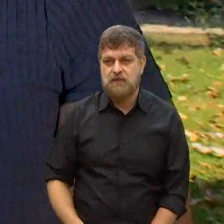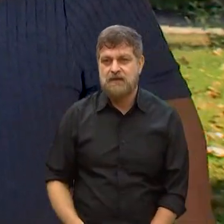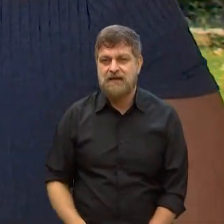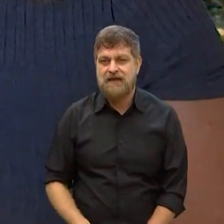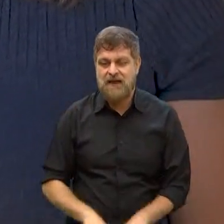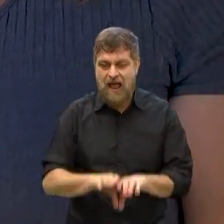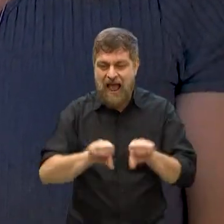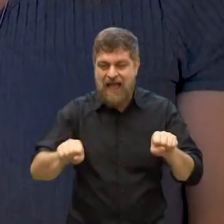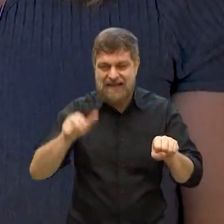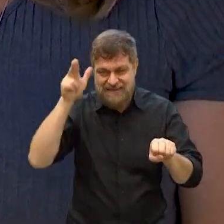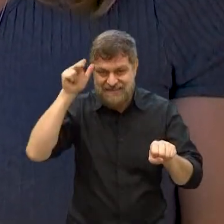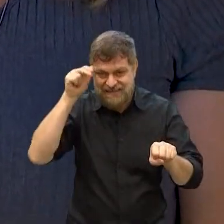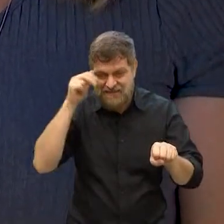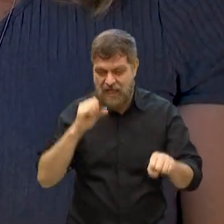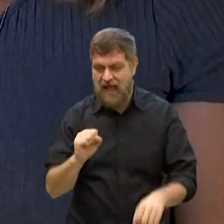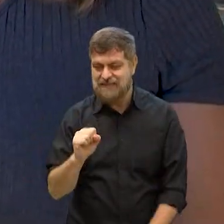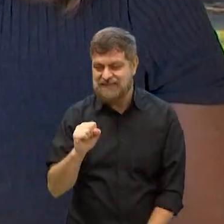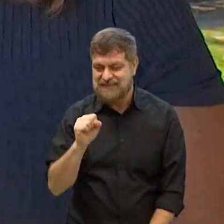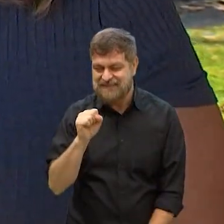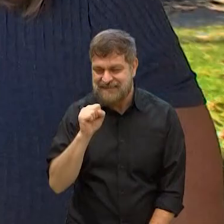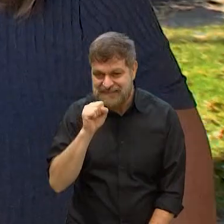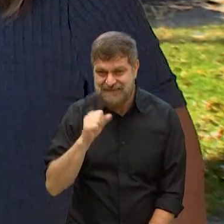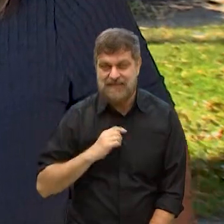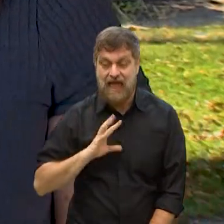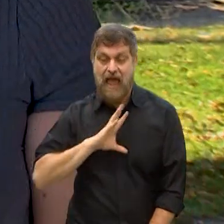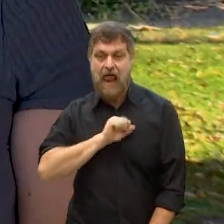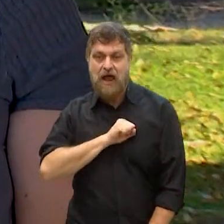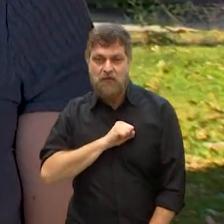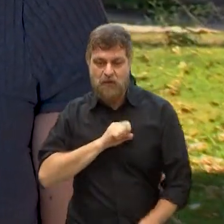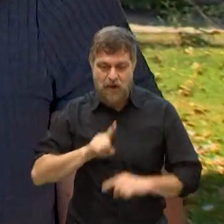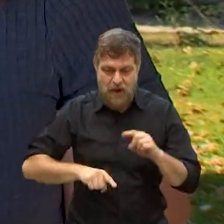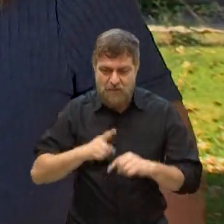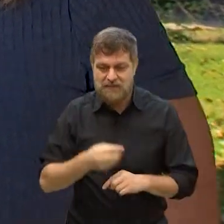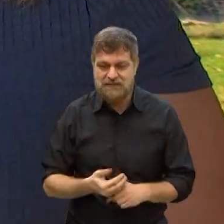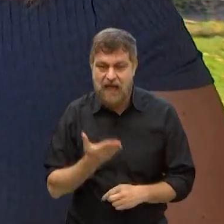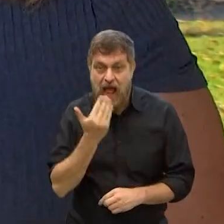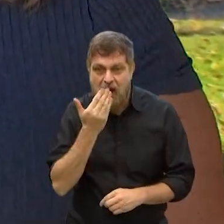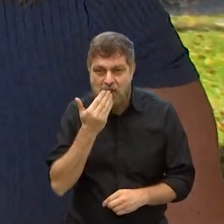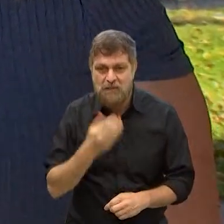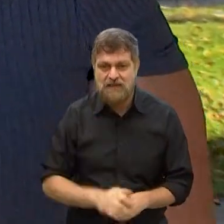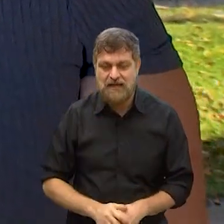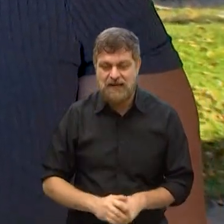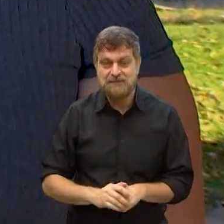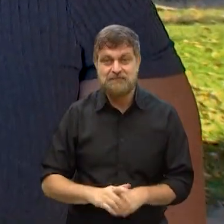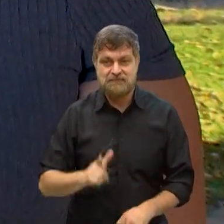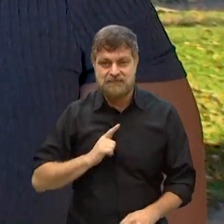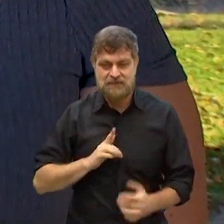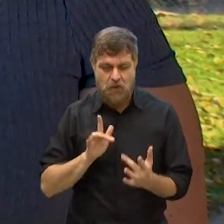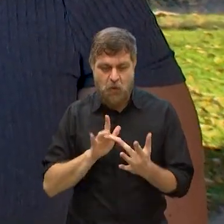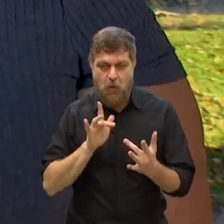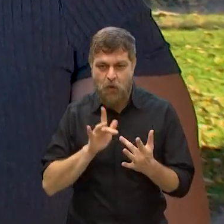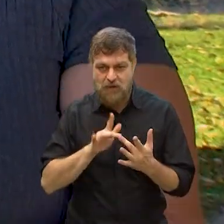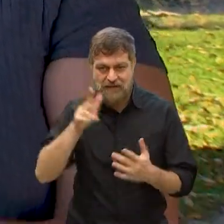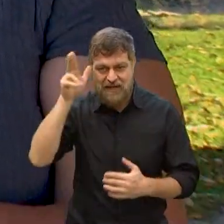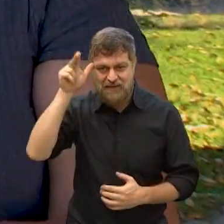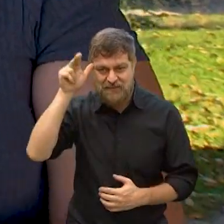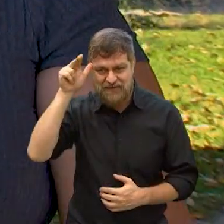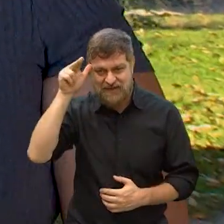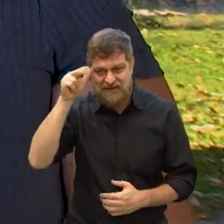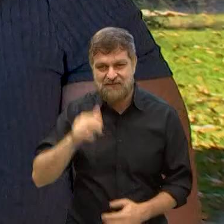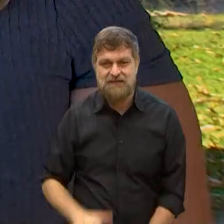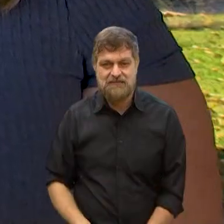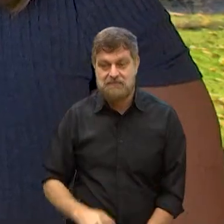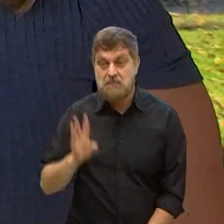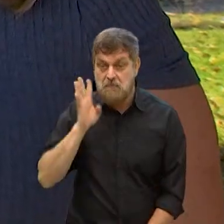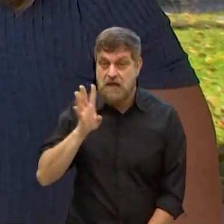Varejão, ela já fala: mamãe, compra cenoura para a gente levar pro cavalo. Ela gosta de trazer alguma coisa, né? Tá estabelecendo esse vínculo